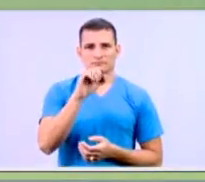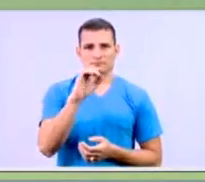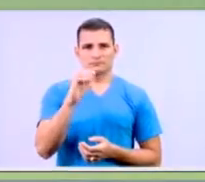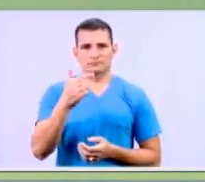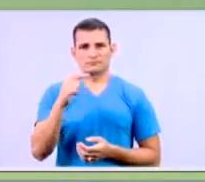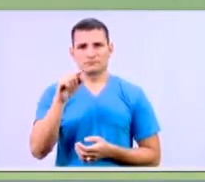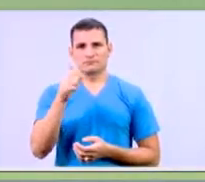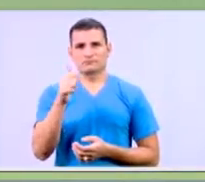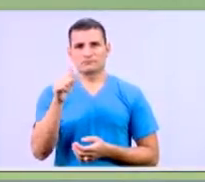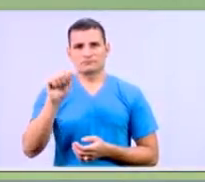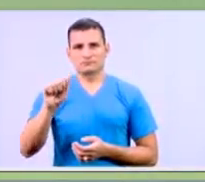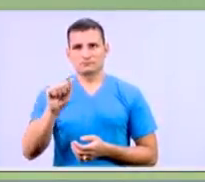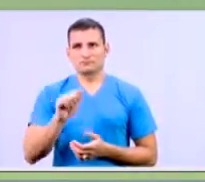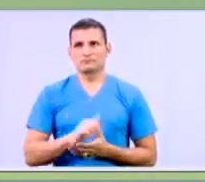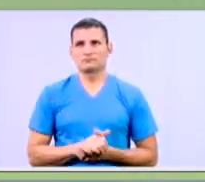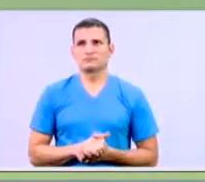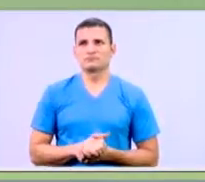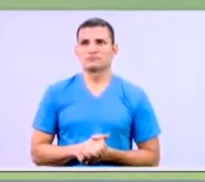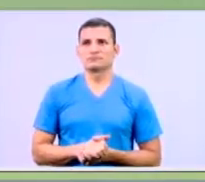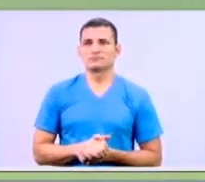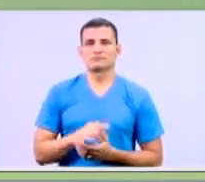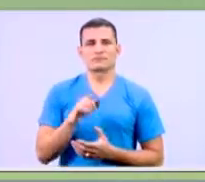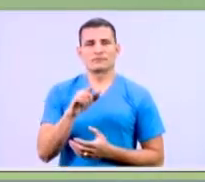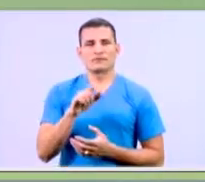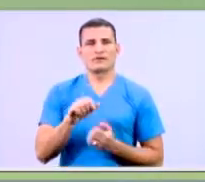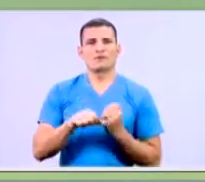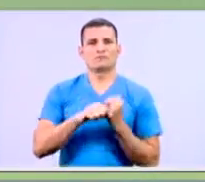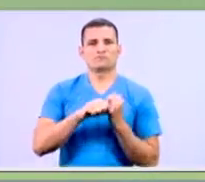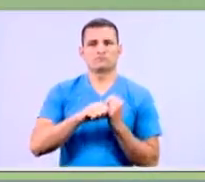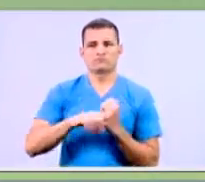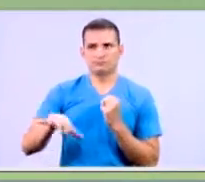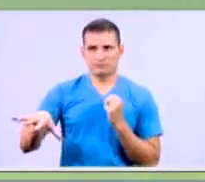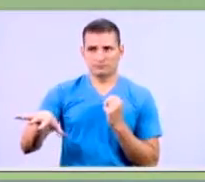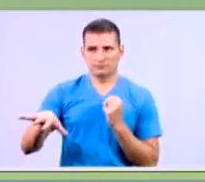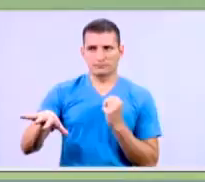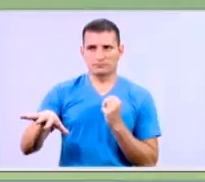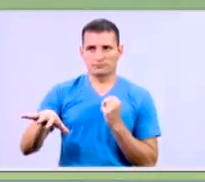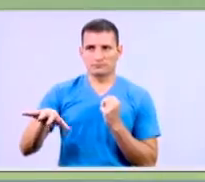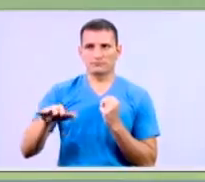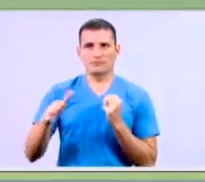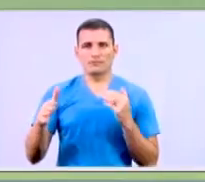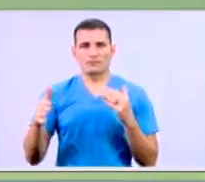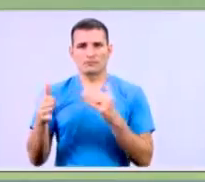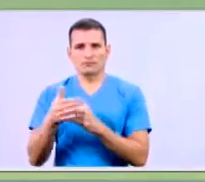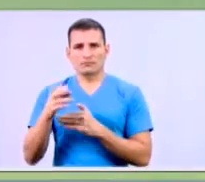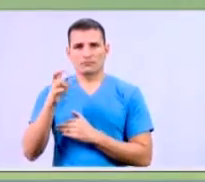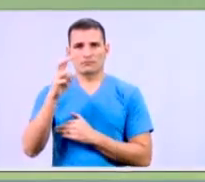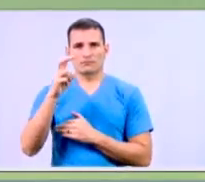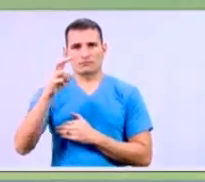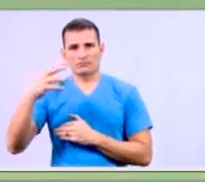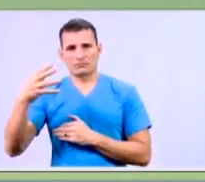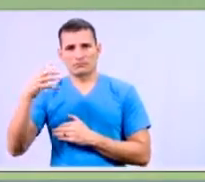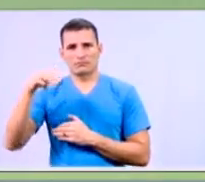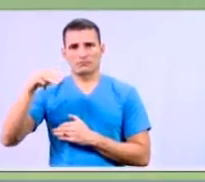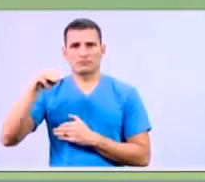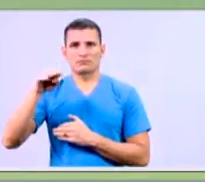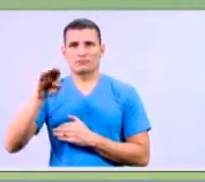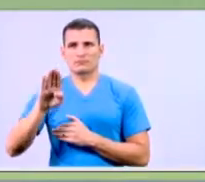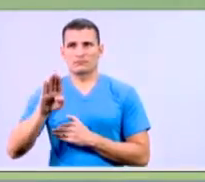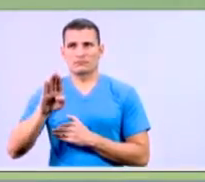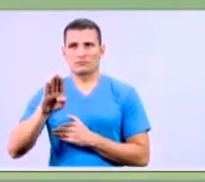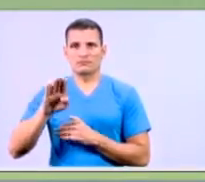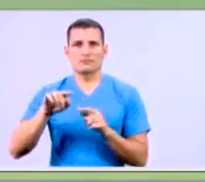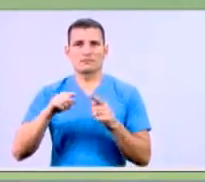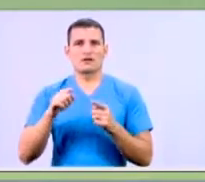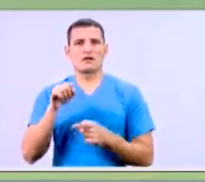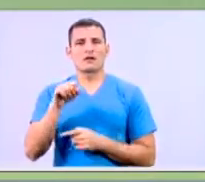802.11a. Eles têm taxa de transmissão que chegavam até 54 megabits, mas reparem que ele não ia de 1